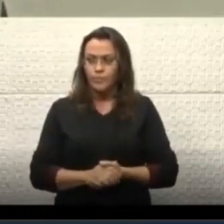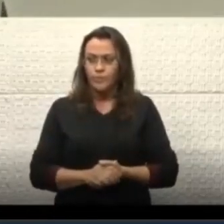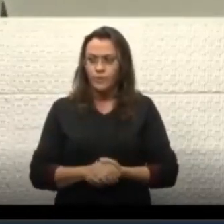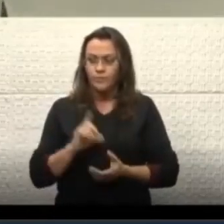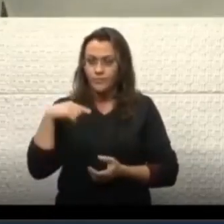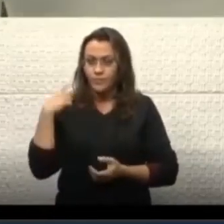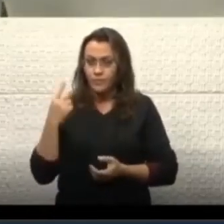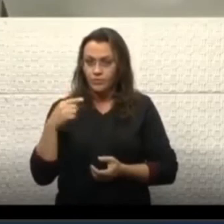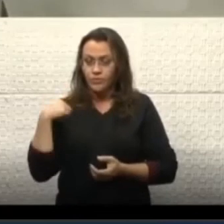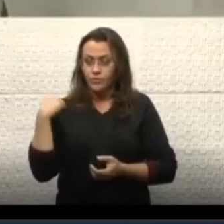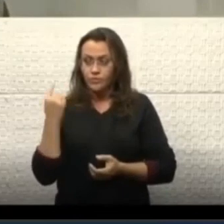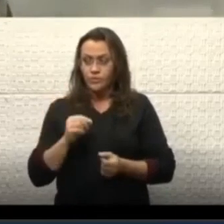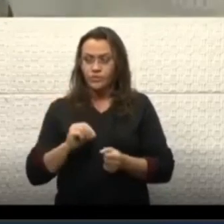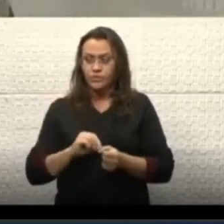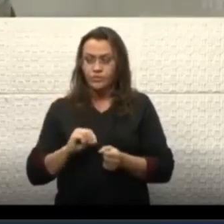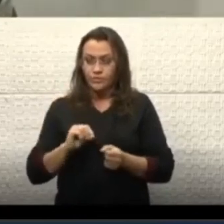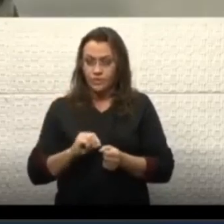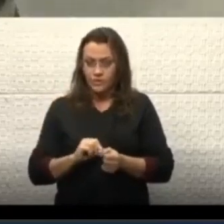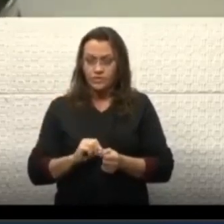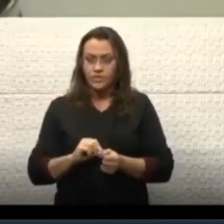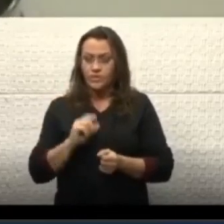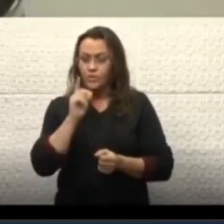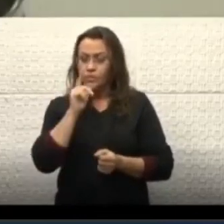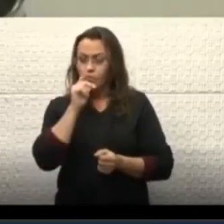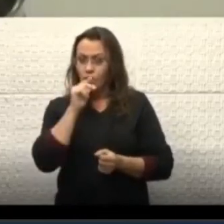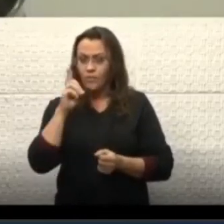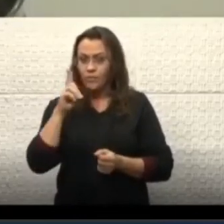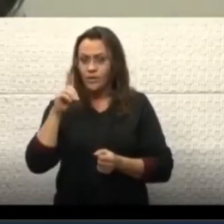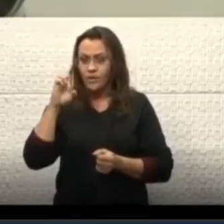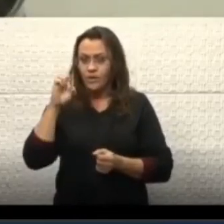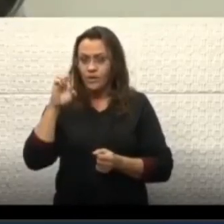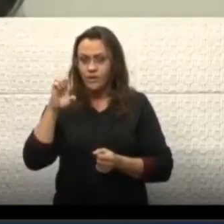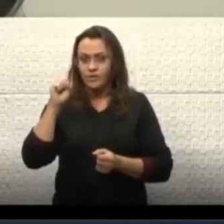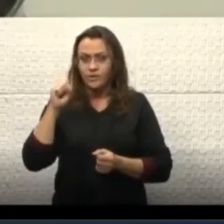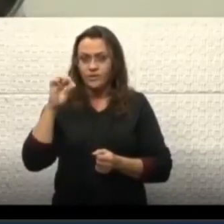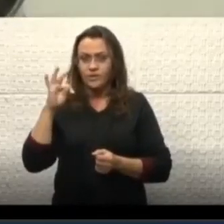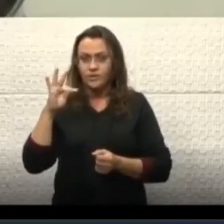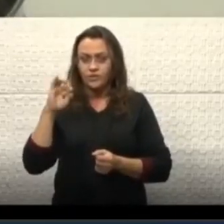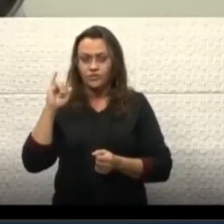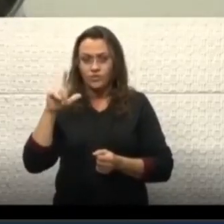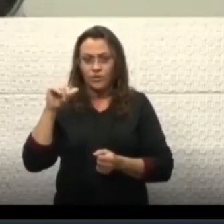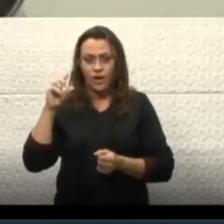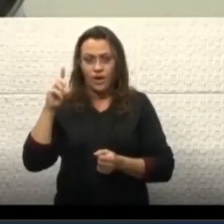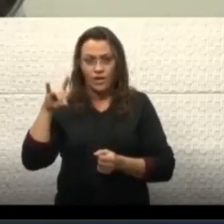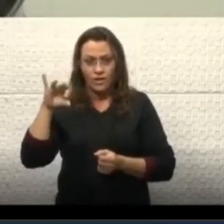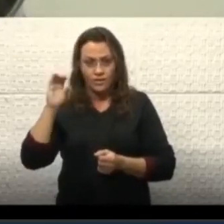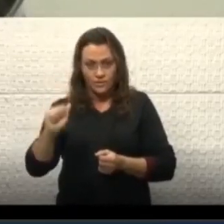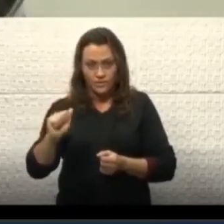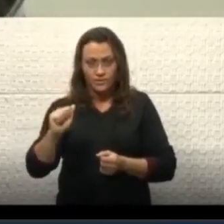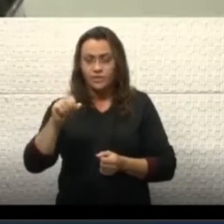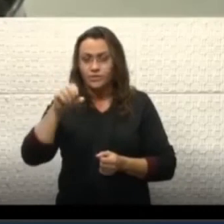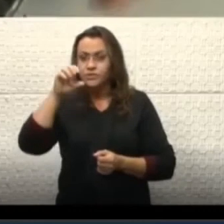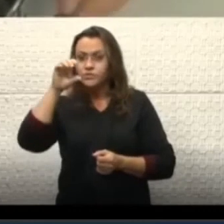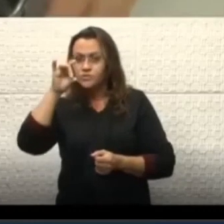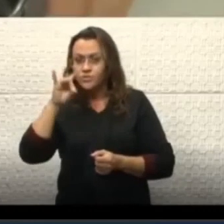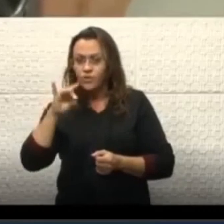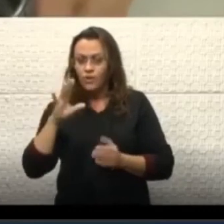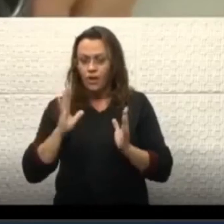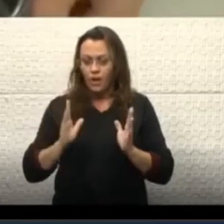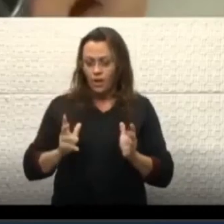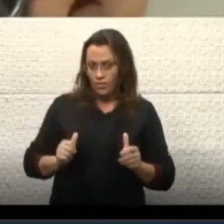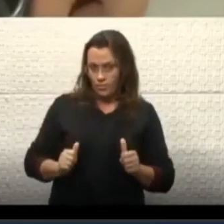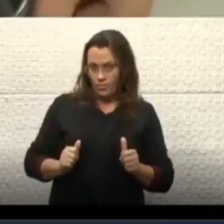Depois nós vamos fazer uma lavagem com água destilada. Esse volume de água destilada não precisa ser exato, é só para retirar o excesso que ficou ali do amido